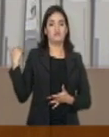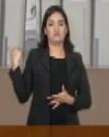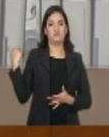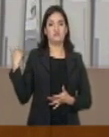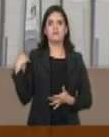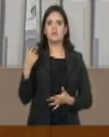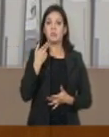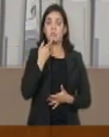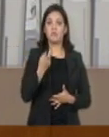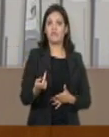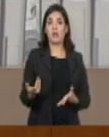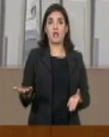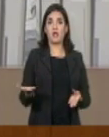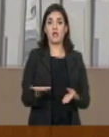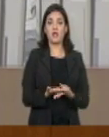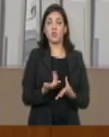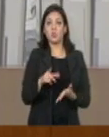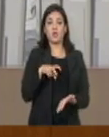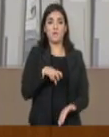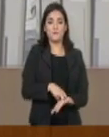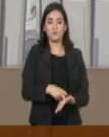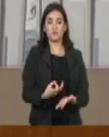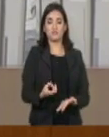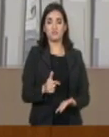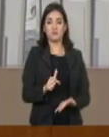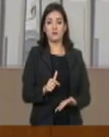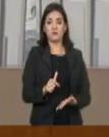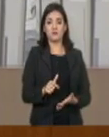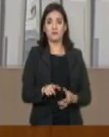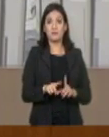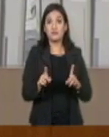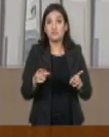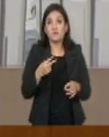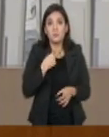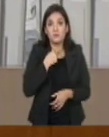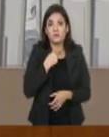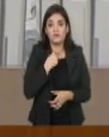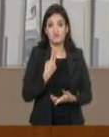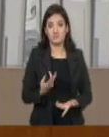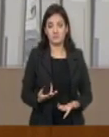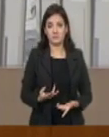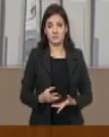quando, na verdade, não se podia dar processamento.